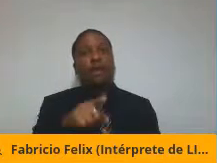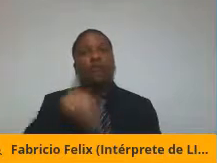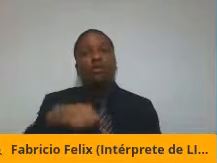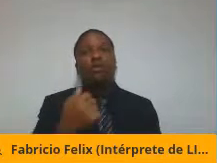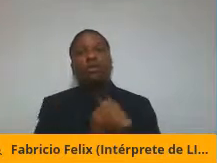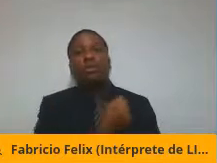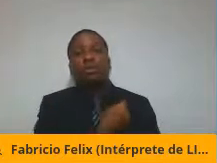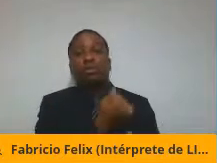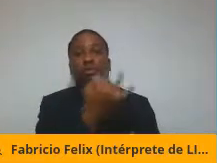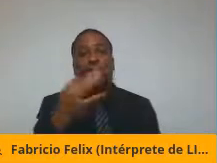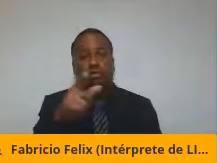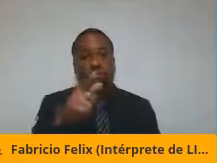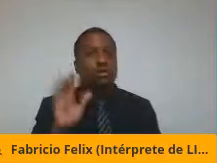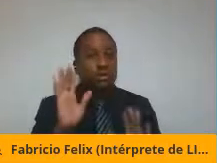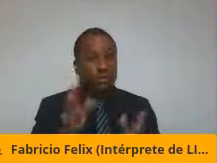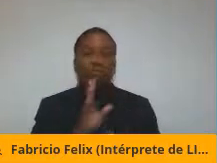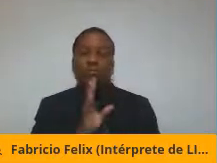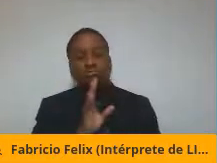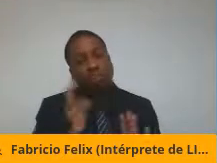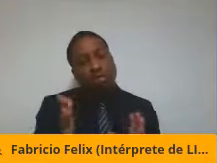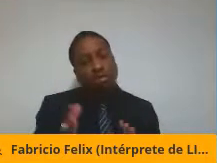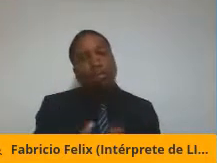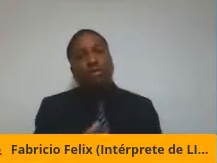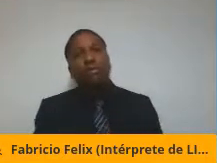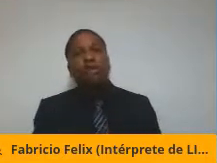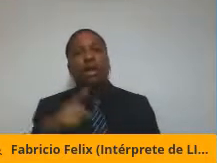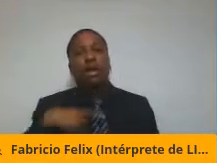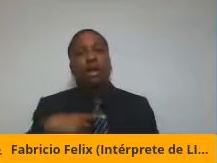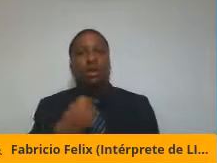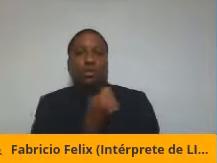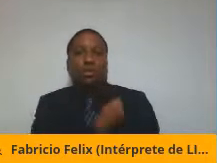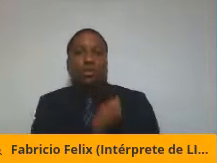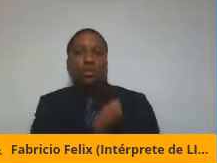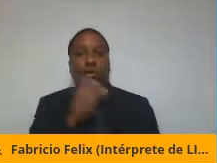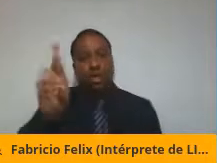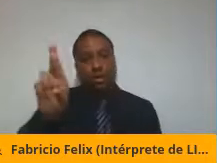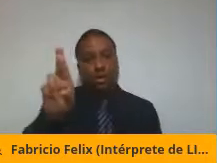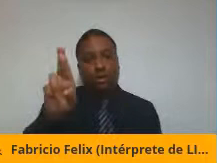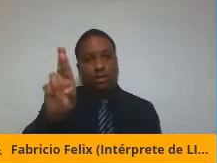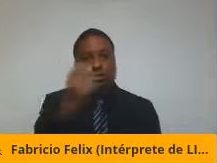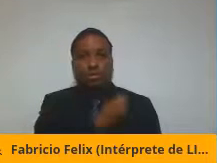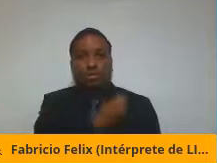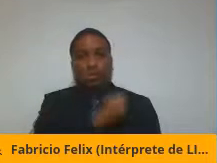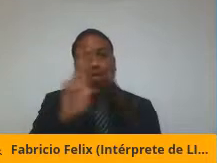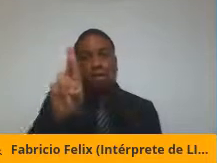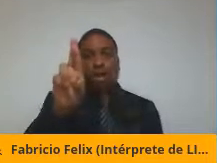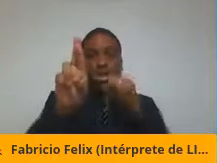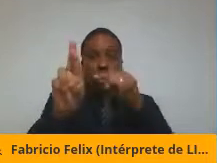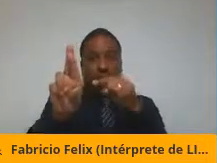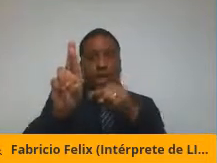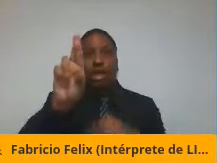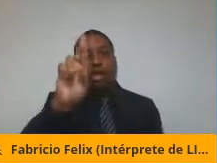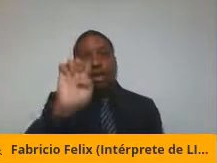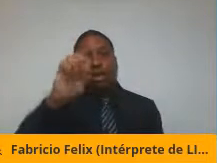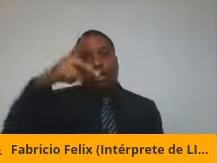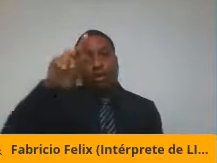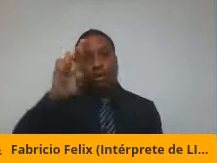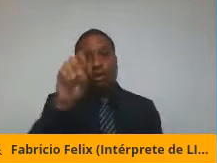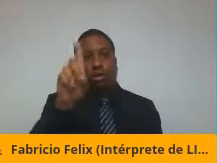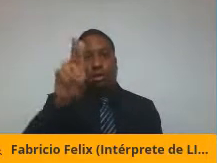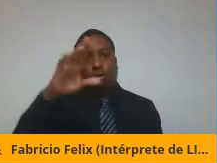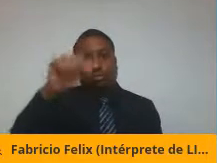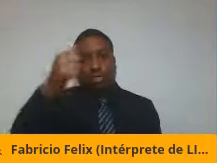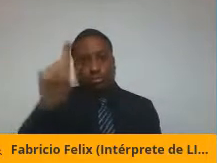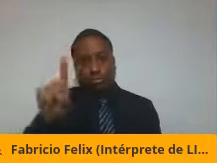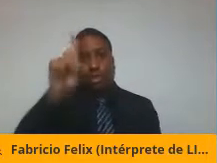falar, que é o chamado número de reprodução, número R, tá? Então, esse número R significa o quê? Ele significa o